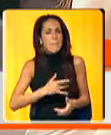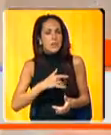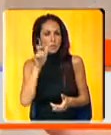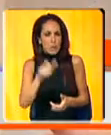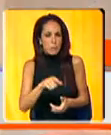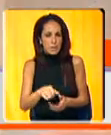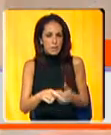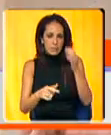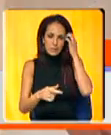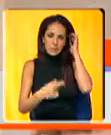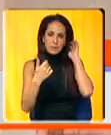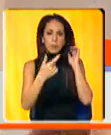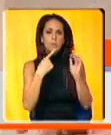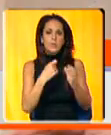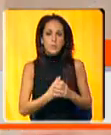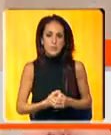por ele? Boa pergunta.